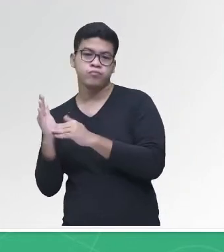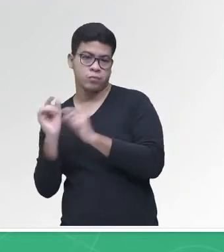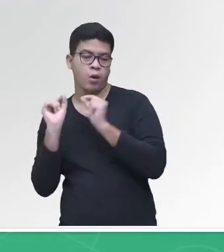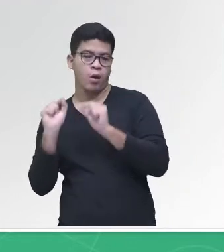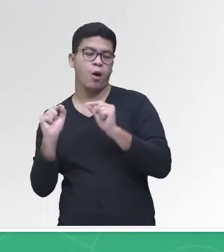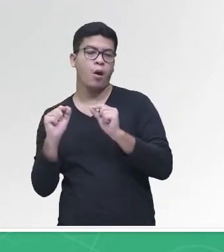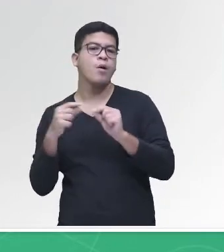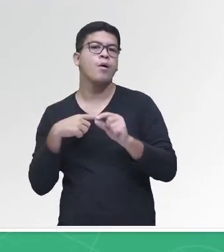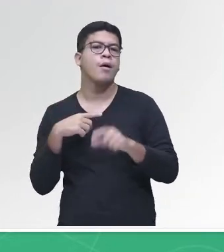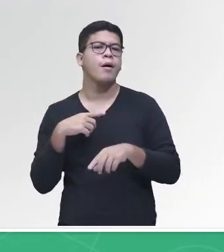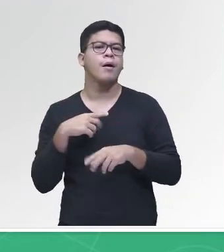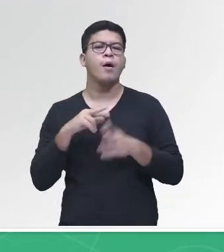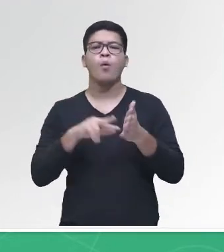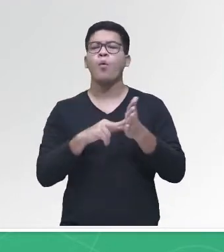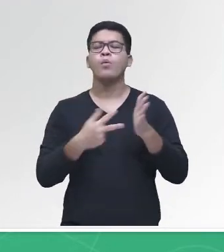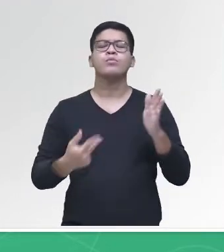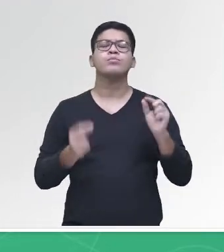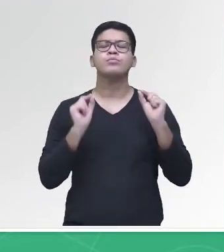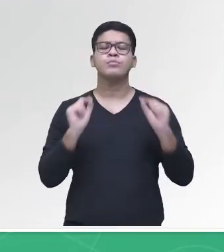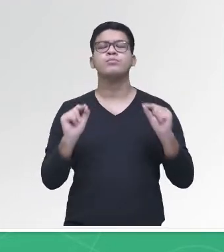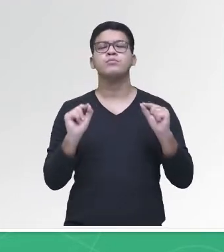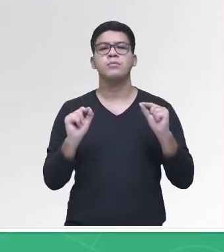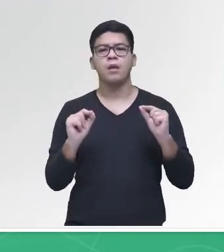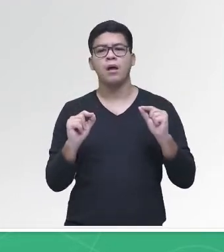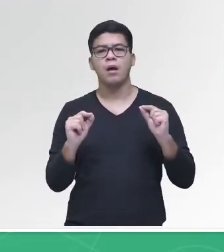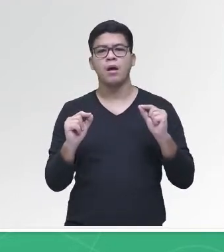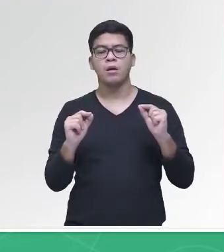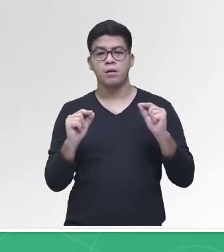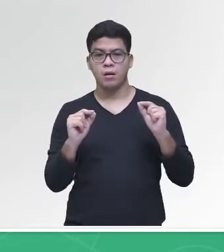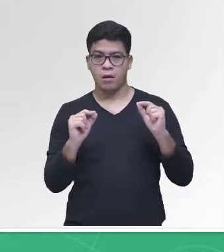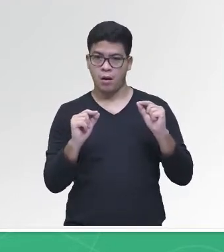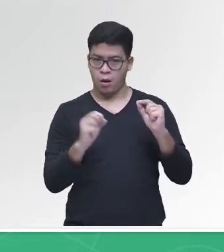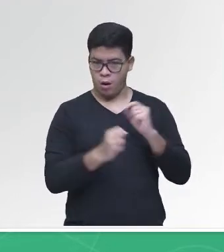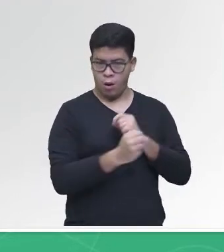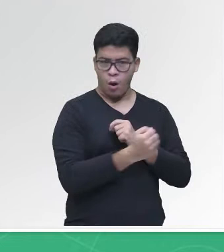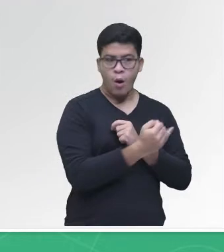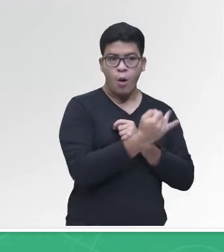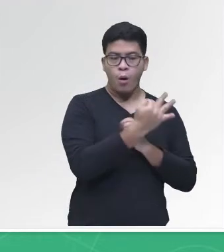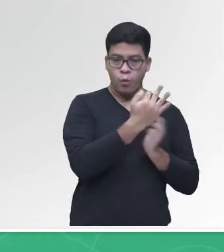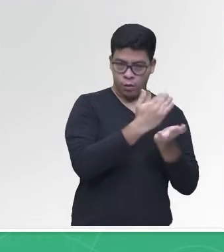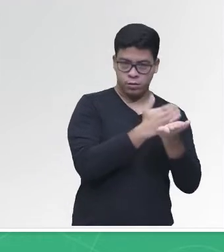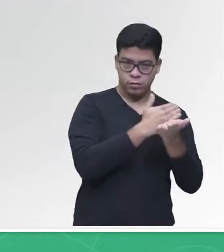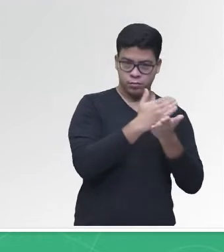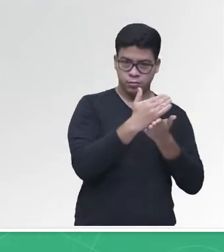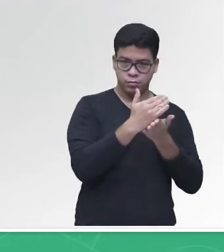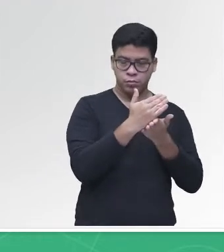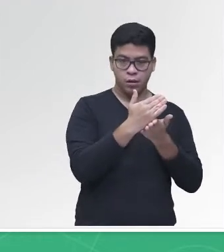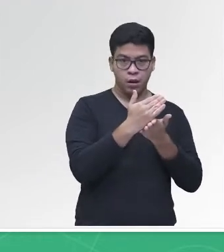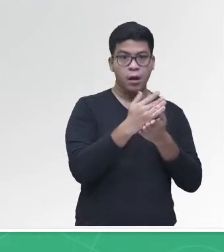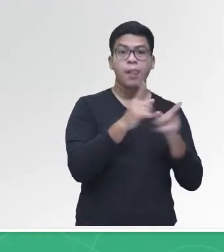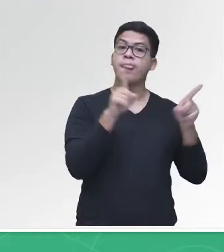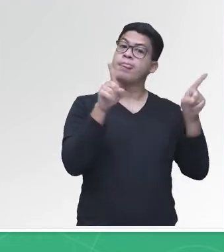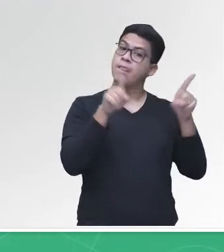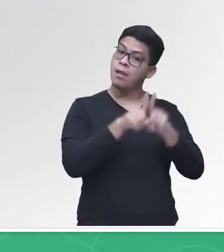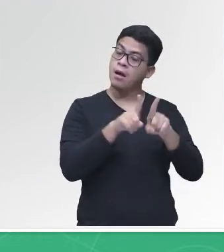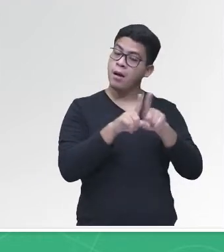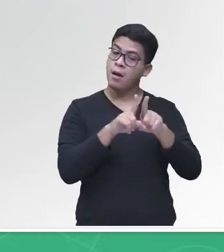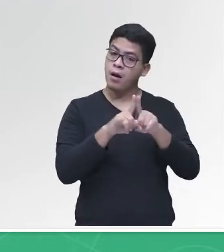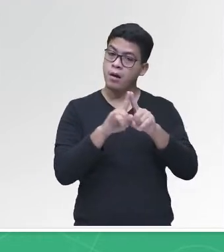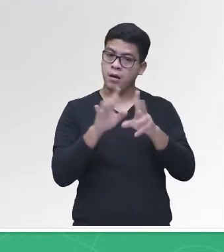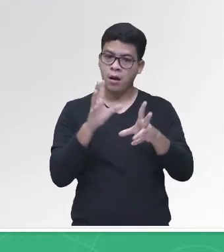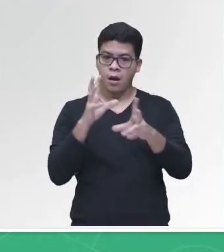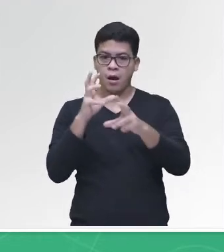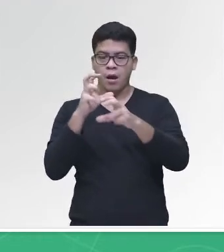dizer o quê? Significa que a quantidade total no início terá que ser igual